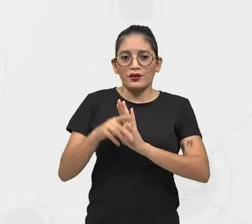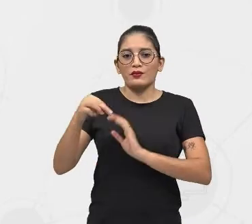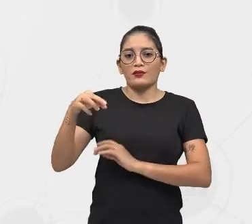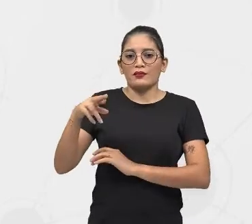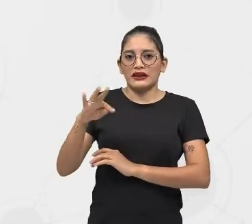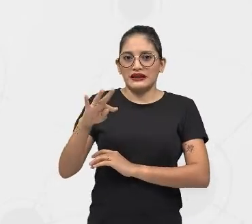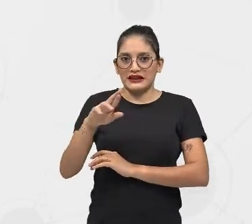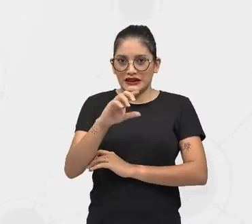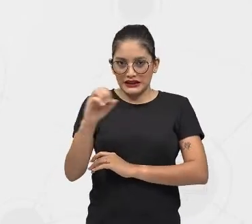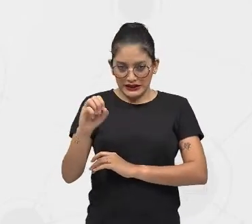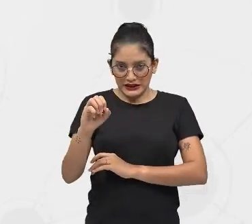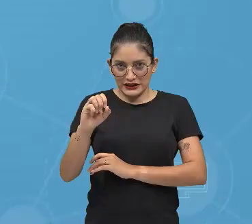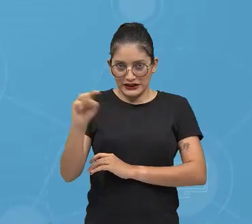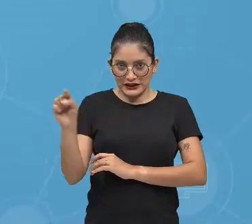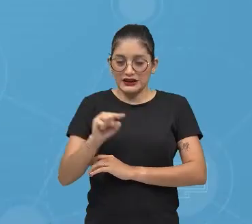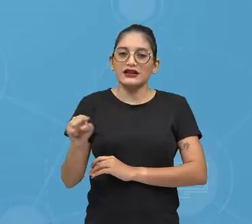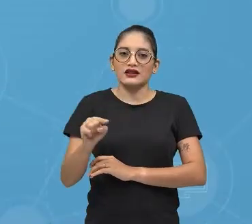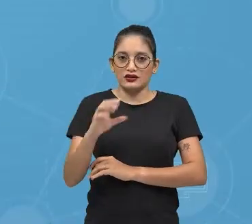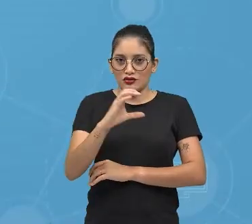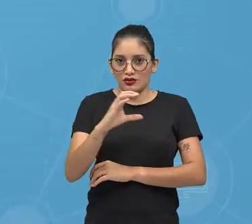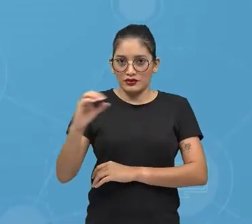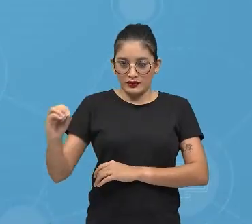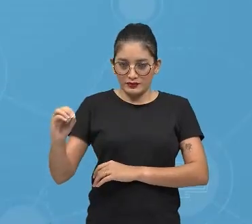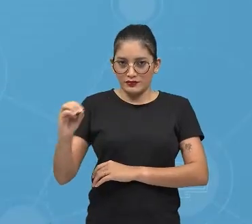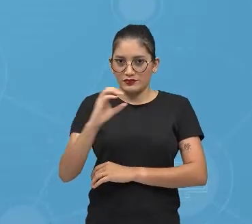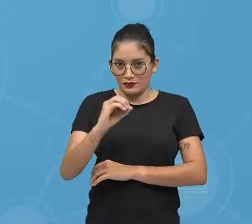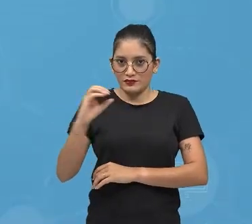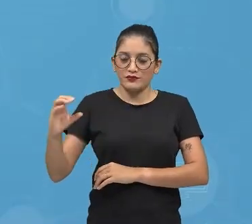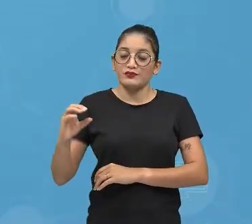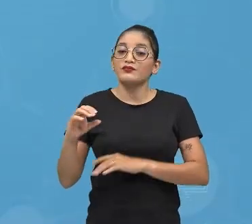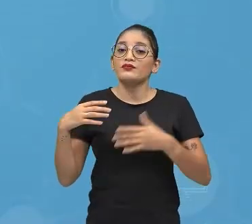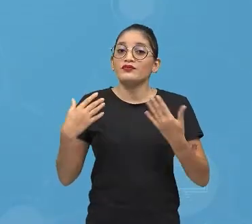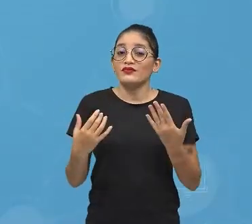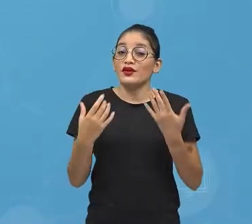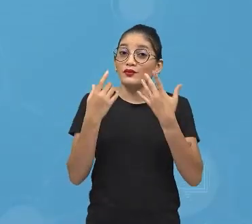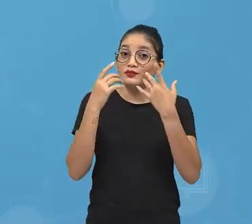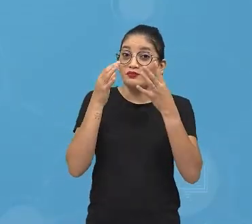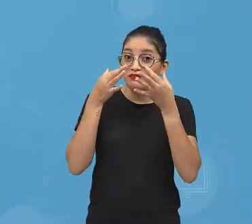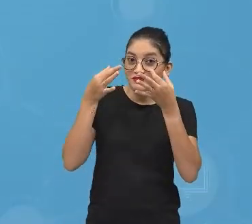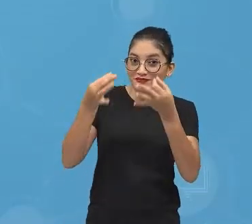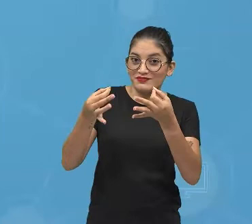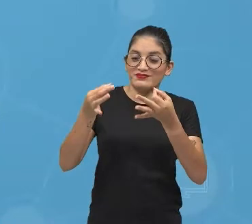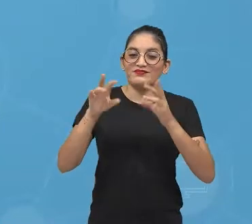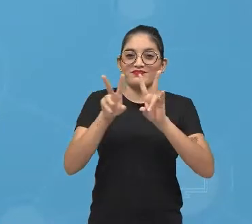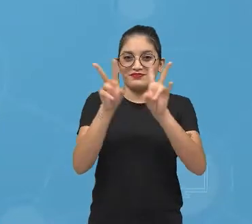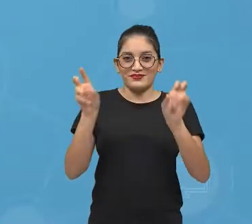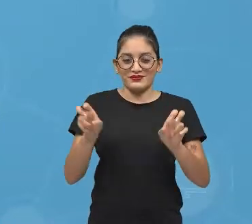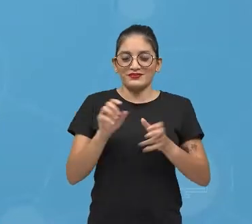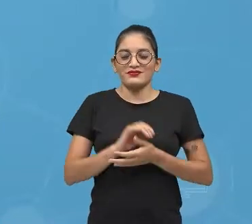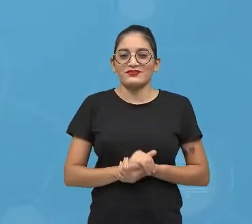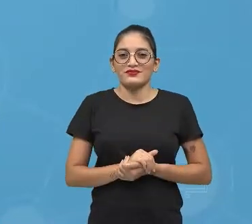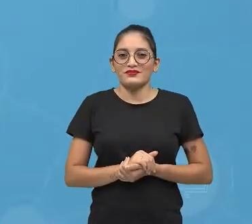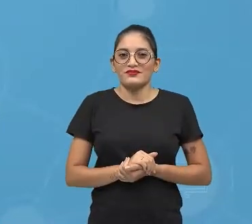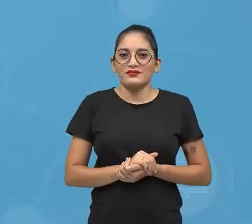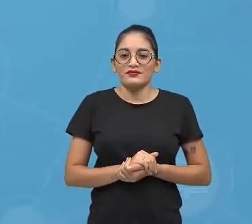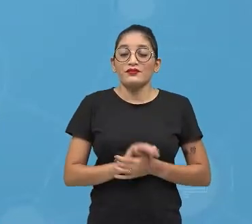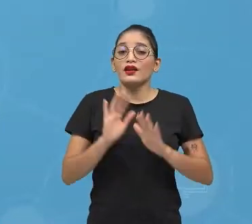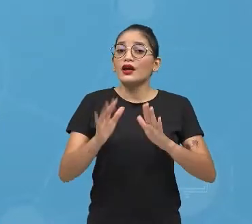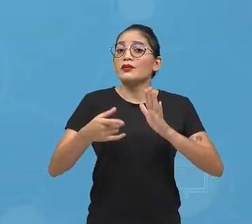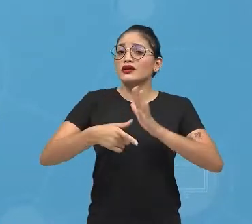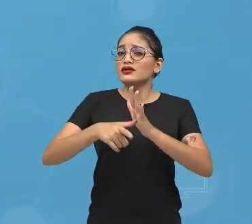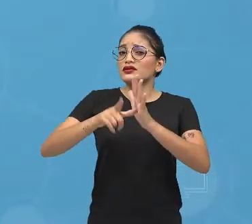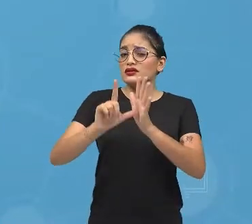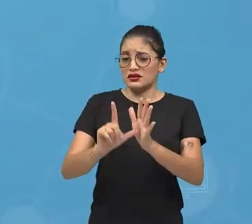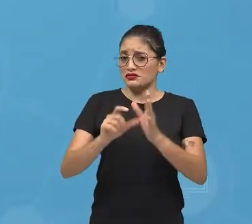matriz ocidental. Muito bem, fiquem bem atentos aí. Nós vamos ver antes